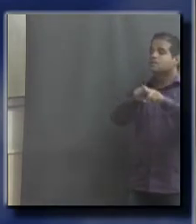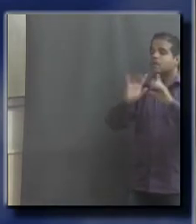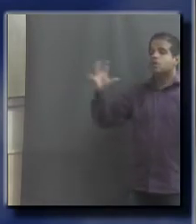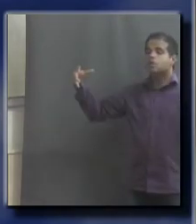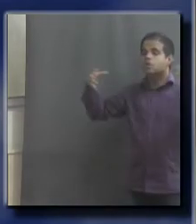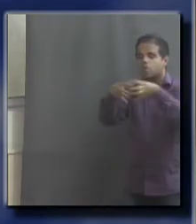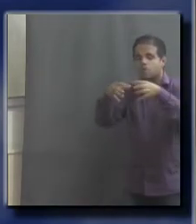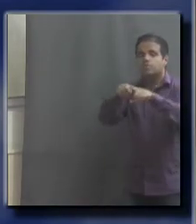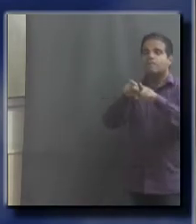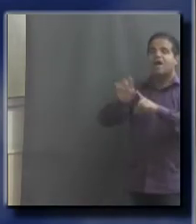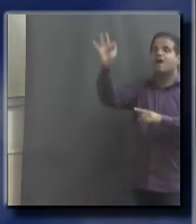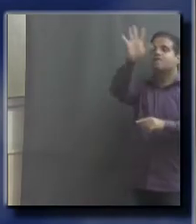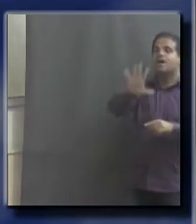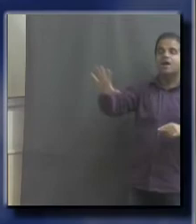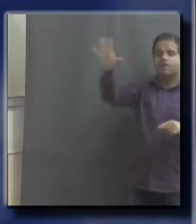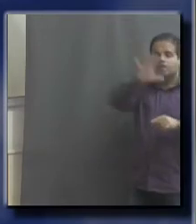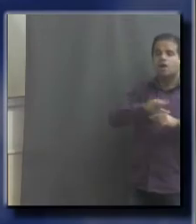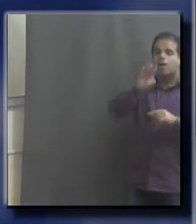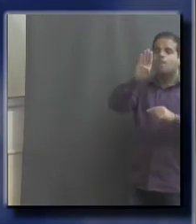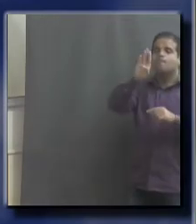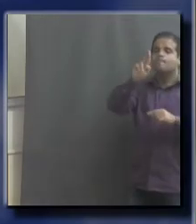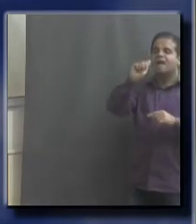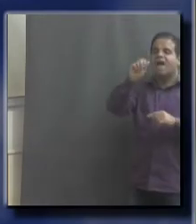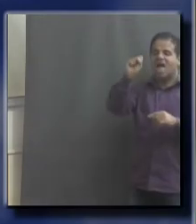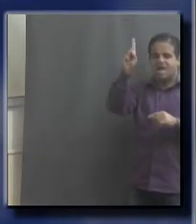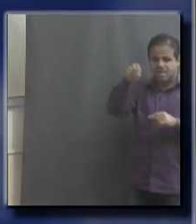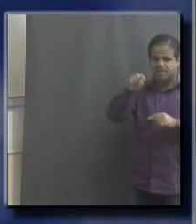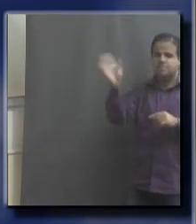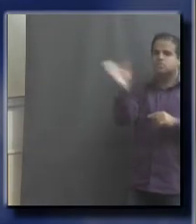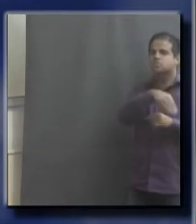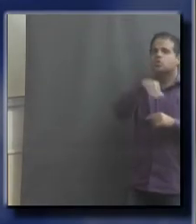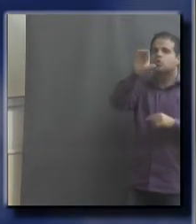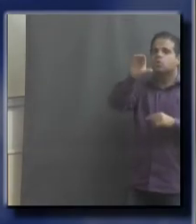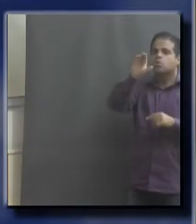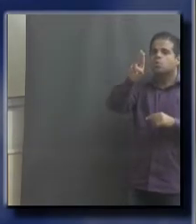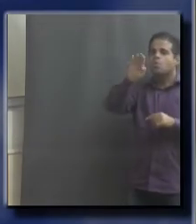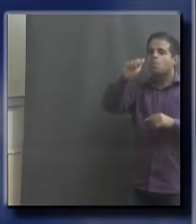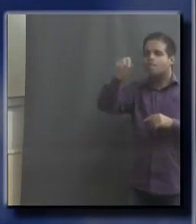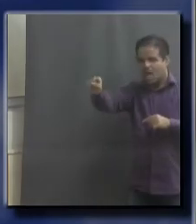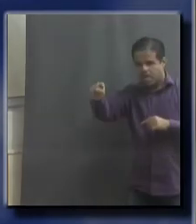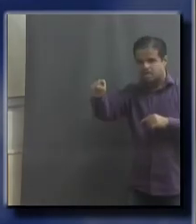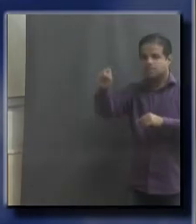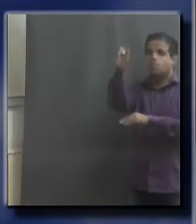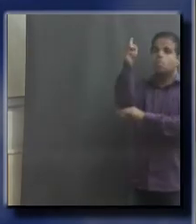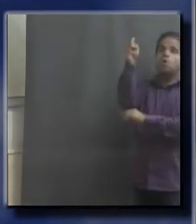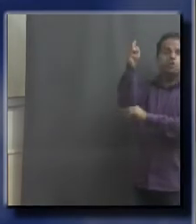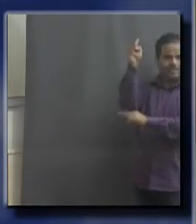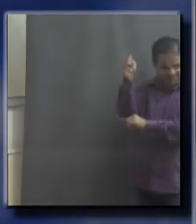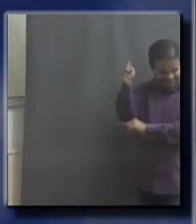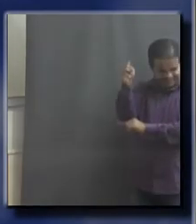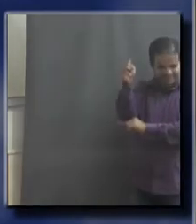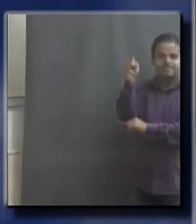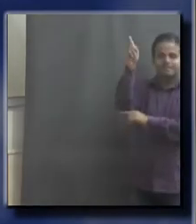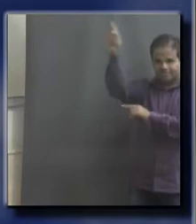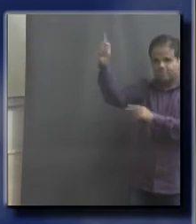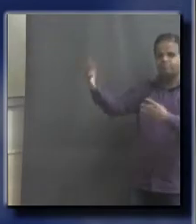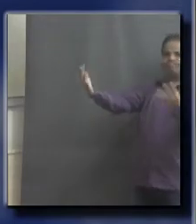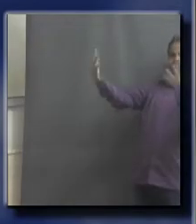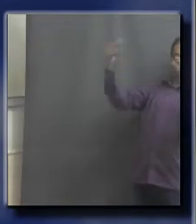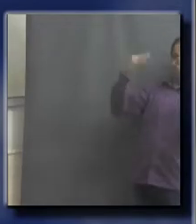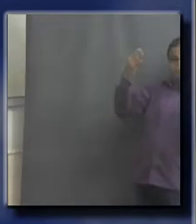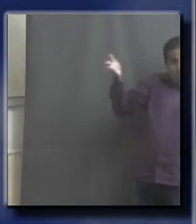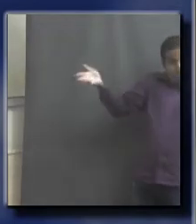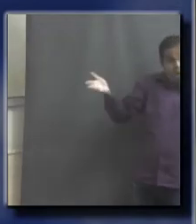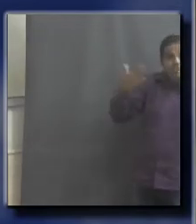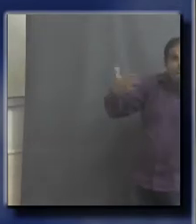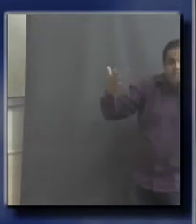está na Faculdade Brás Cubas, em Mogi das Cruzes. Então, estamos agora conversando com muita